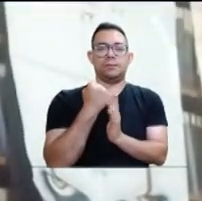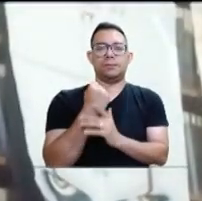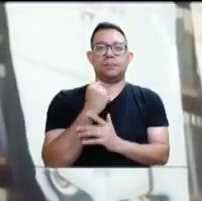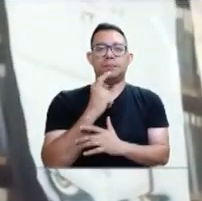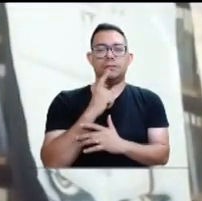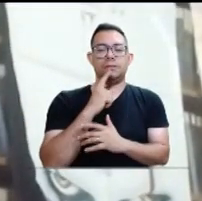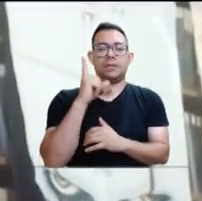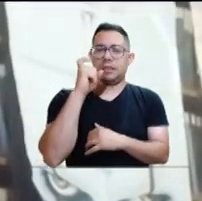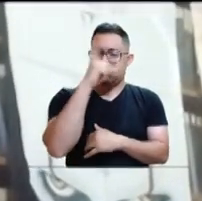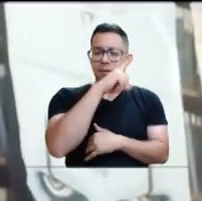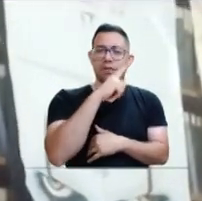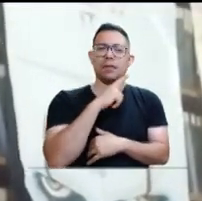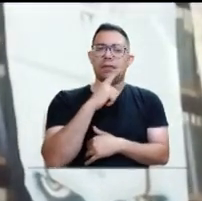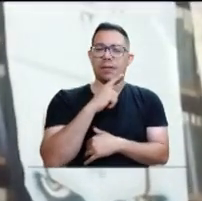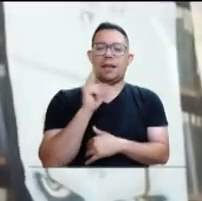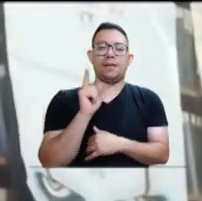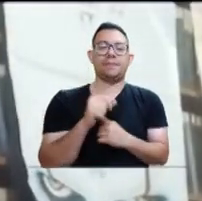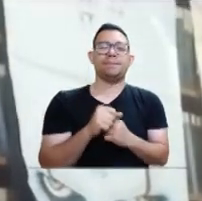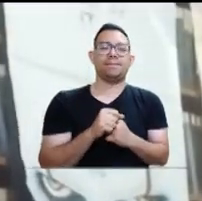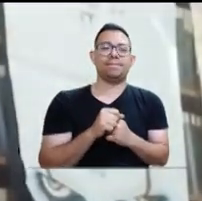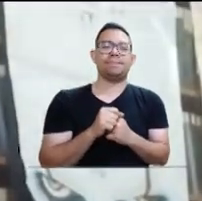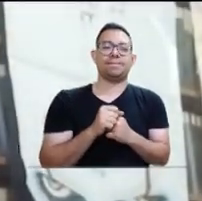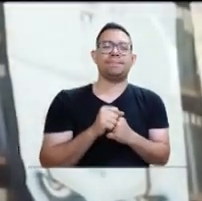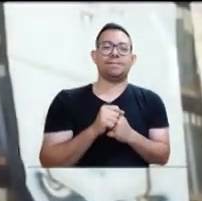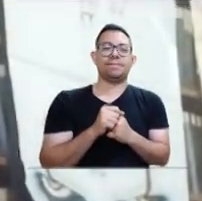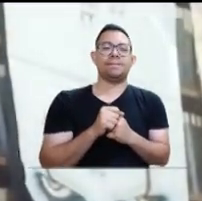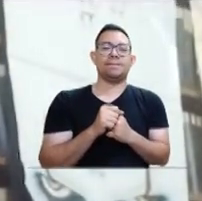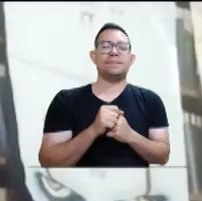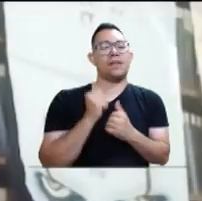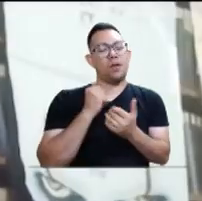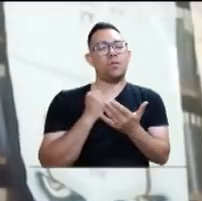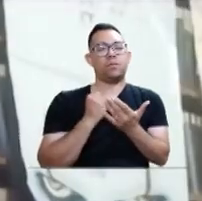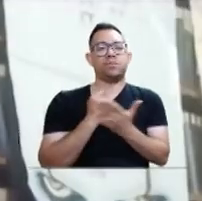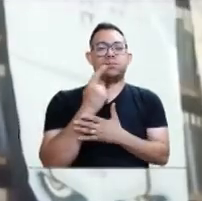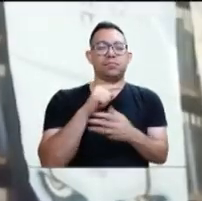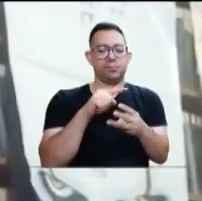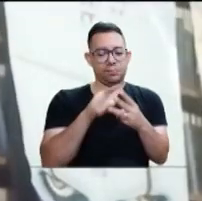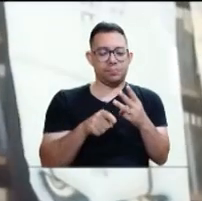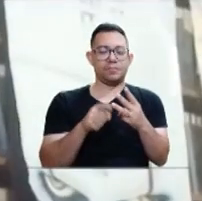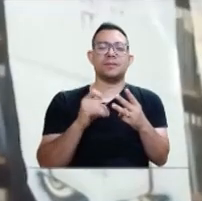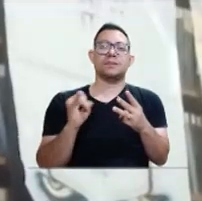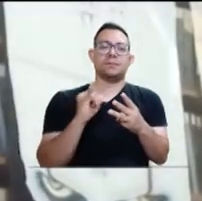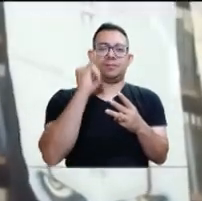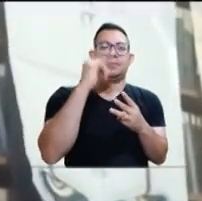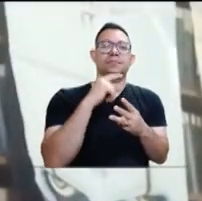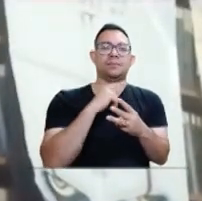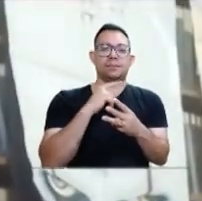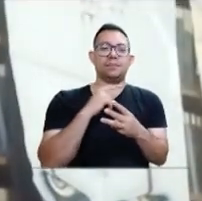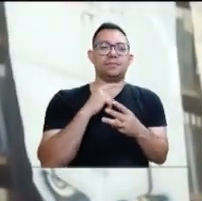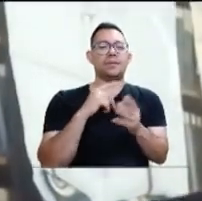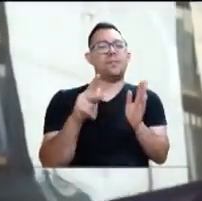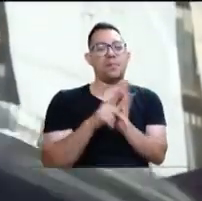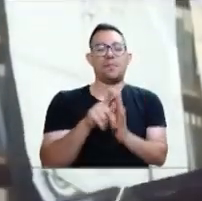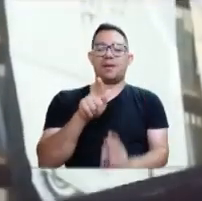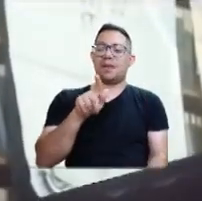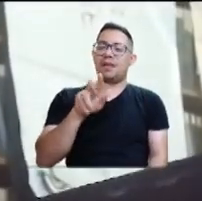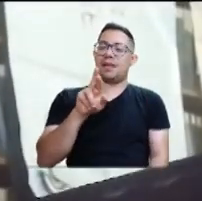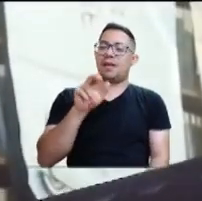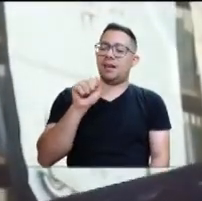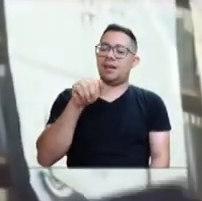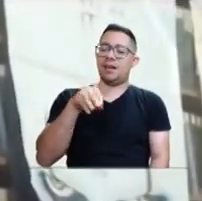dublada, hein? Que é difícil de ter. A locadora Gramofone também. E essas são os 3 VHS